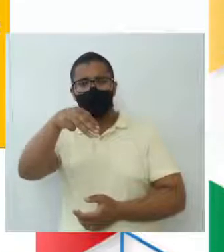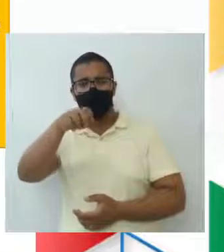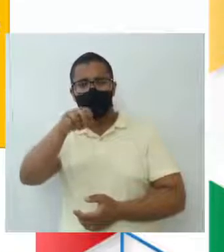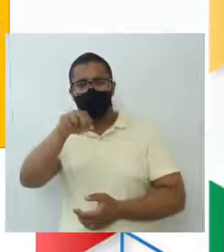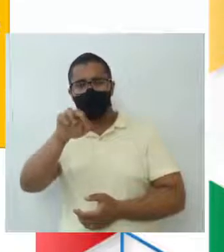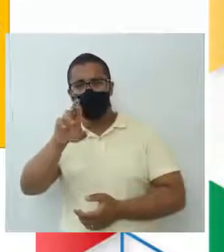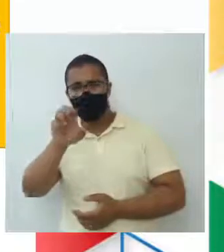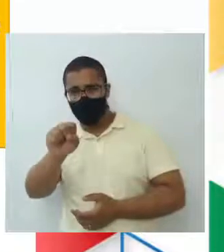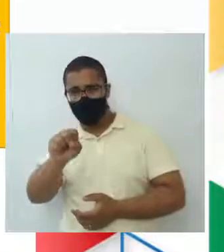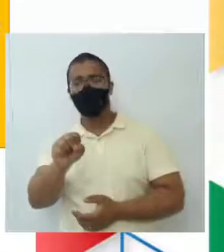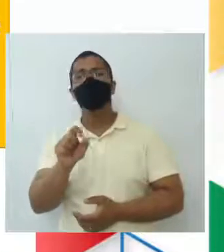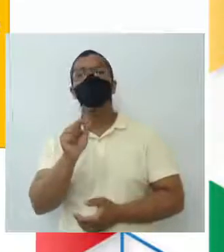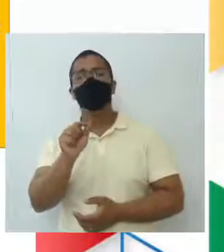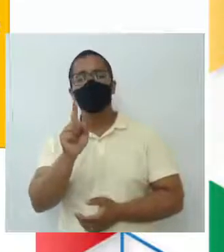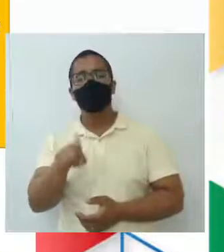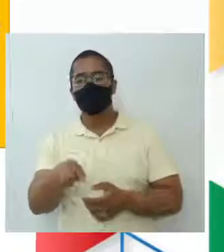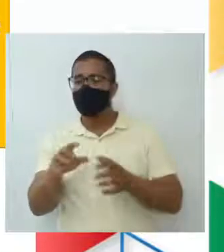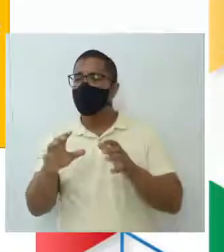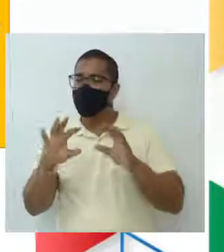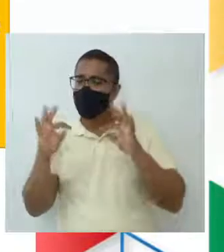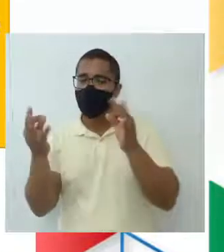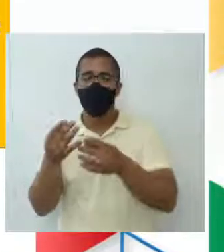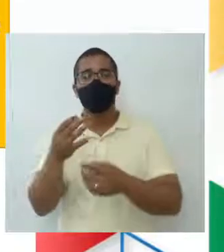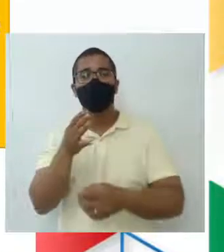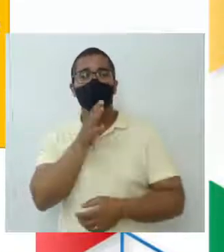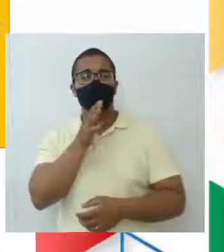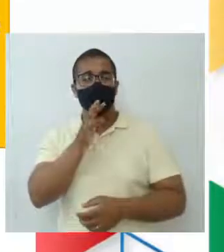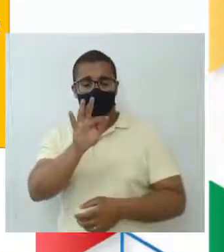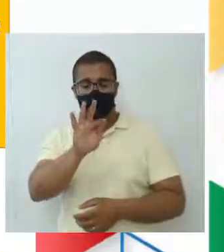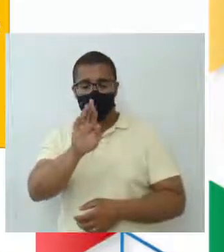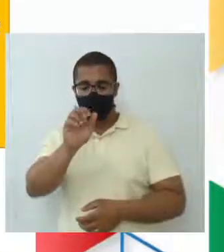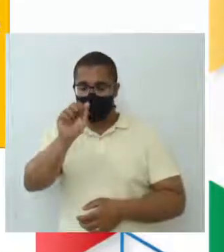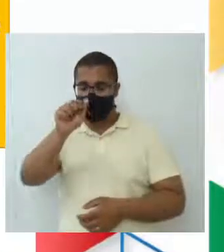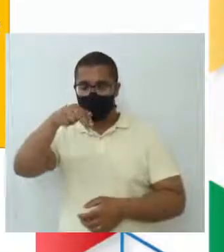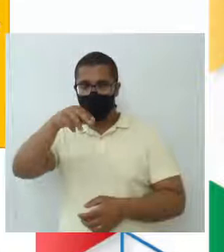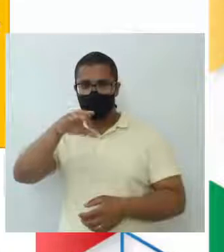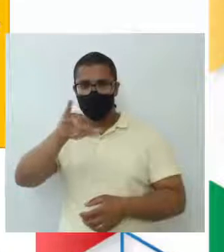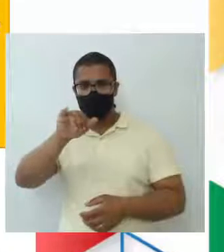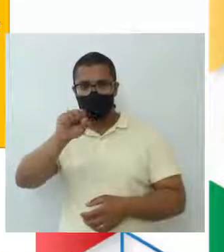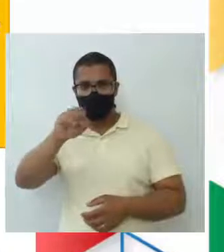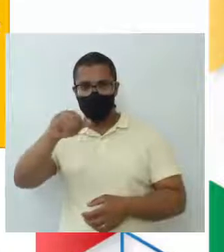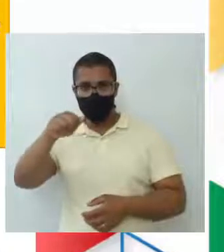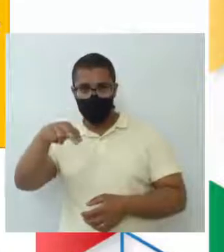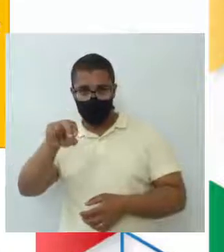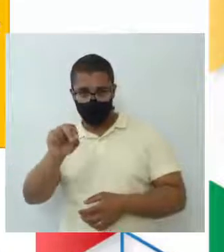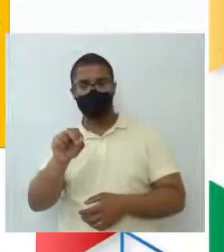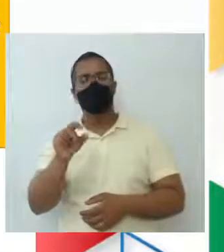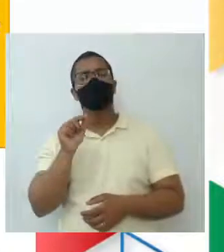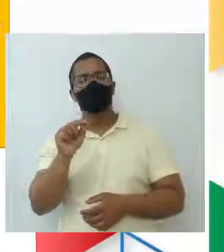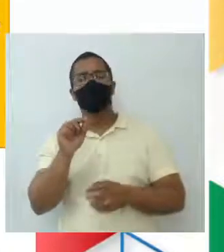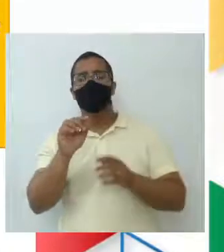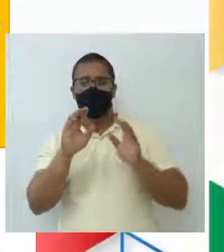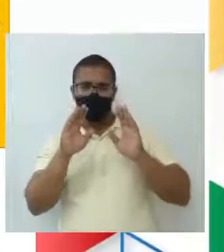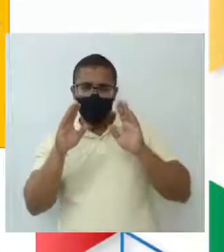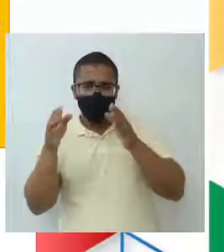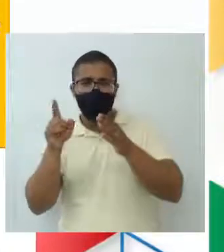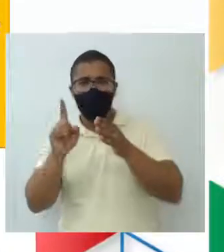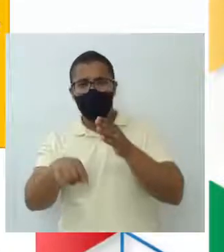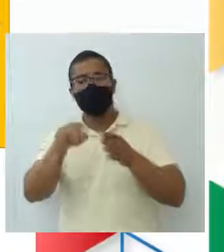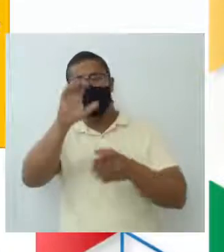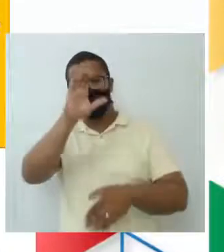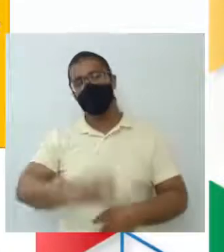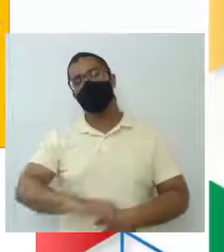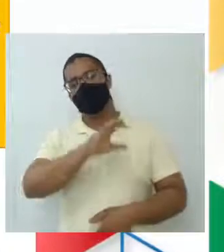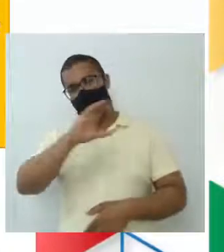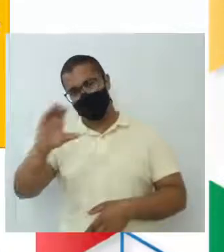franciscanos, que renovaram o catolicismo de seu tempo. É importante salientar que a figura de Francisco de Assis, dentro